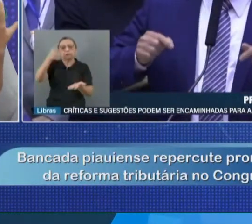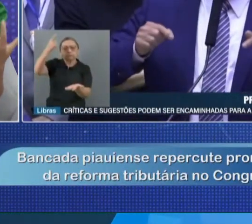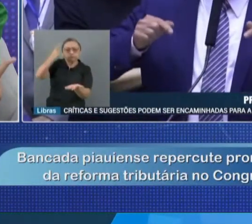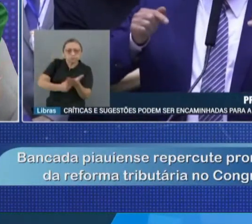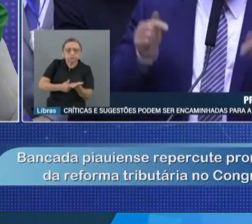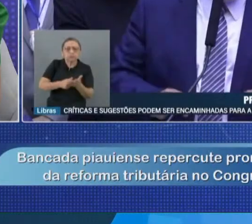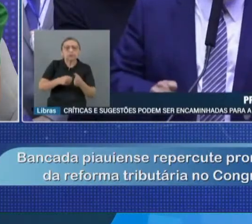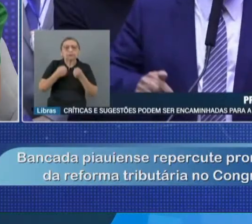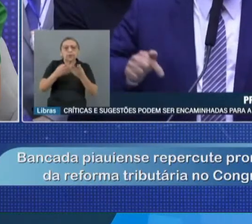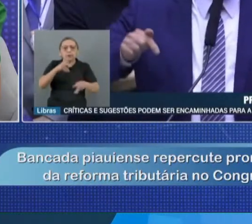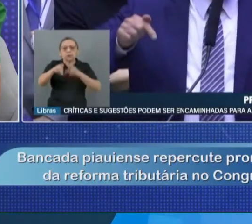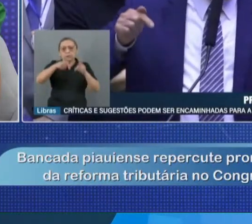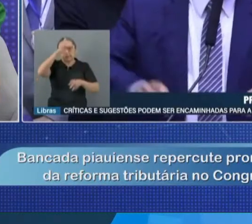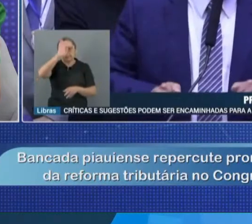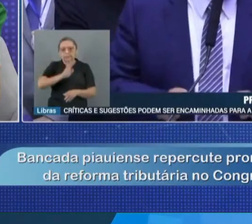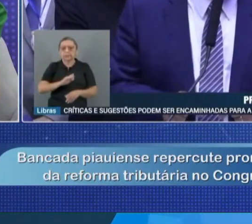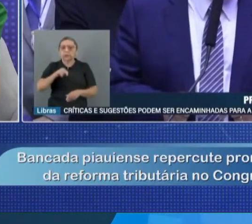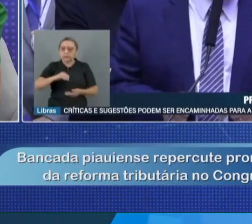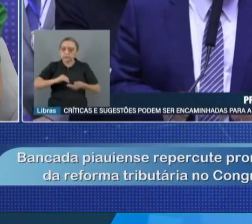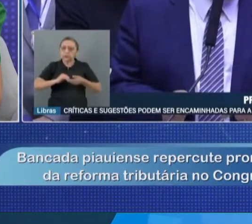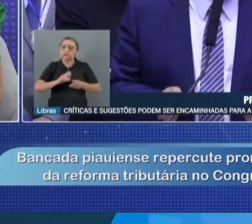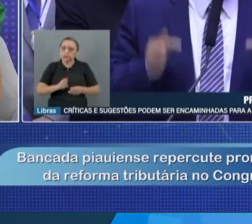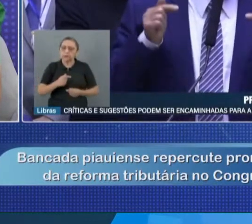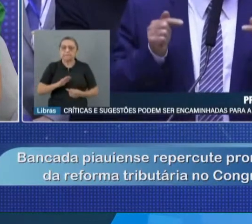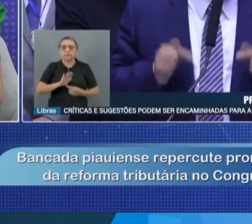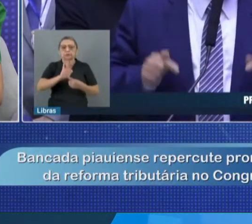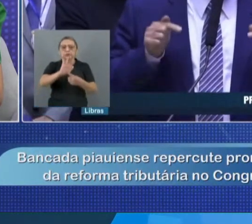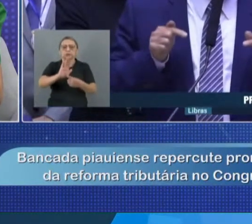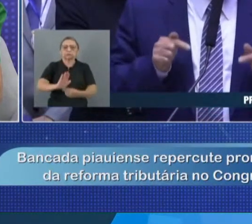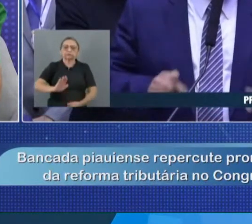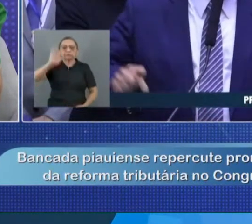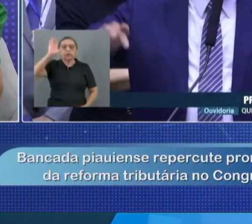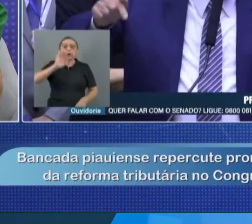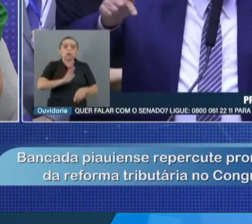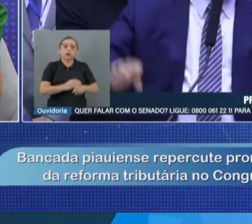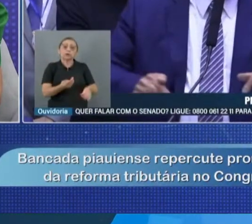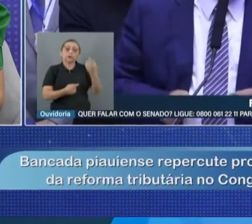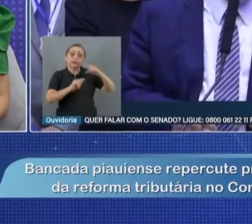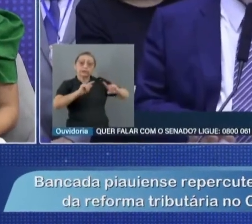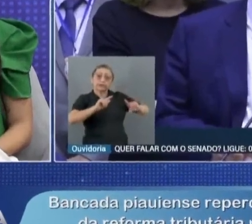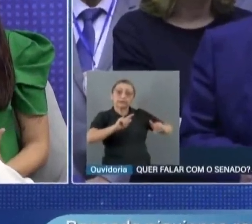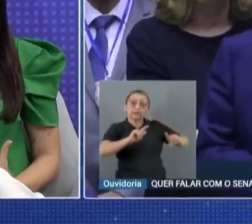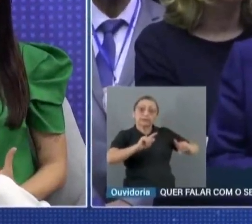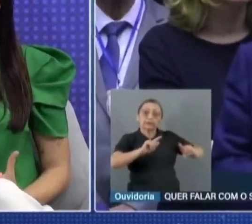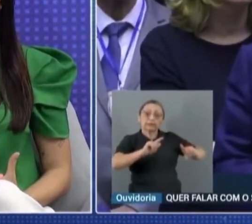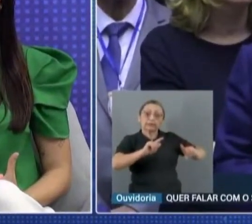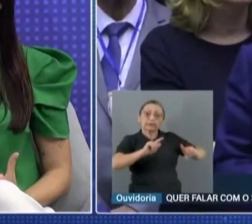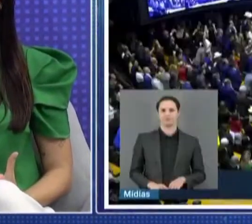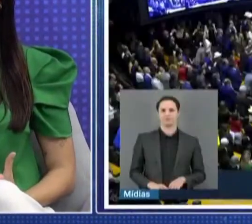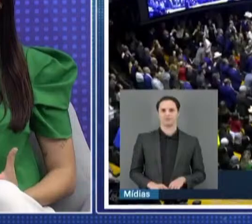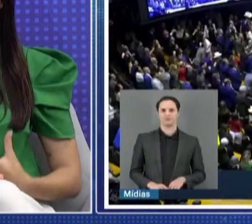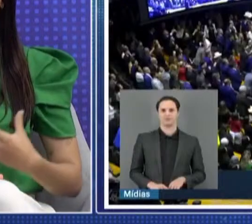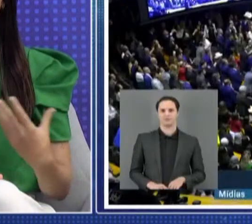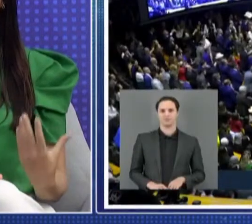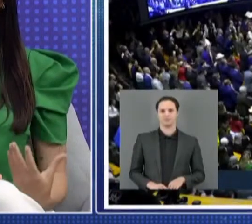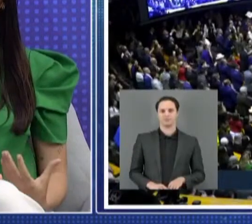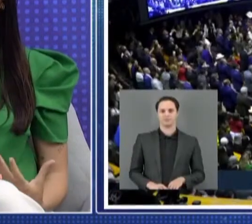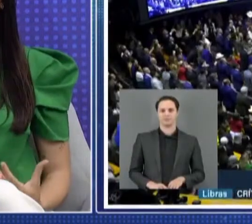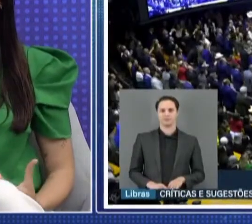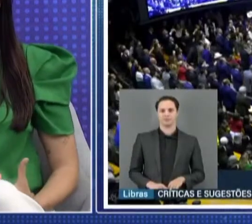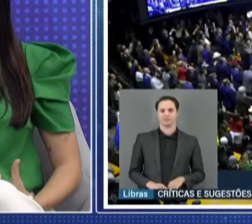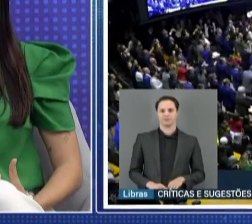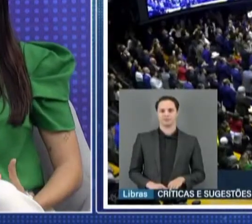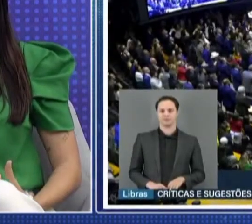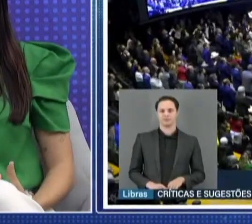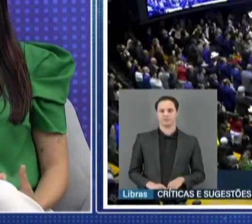de transparência, passe mais para a sociedade o que é que significa a reforma tributária, porque a gente sabe que não é